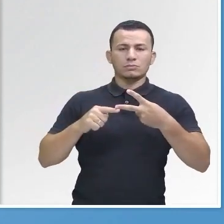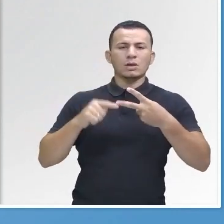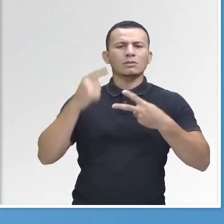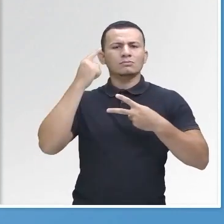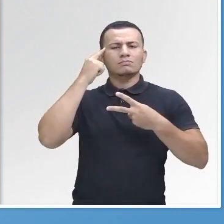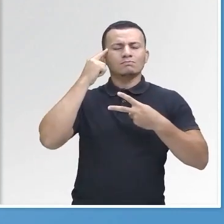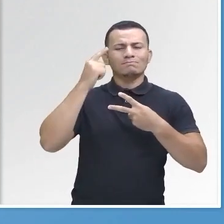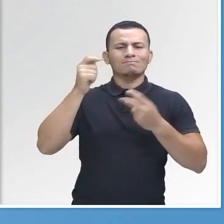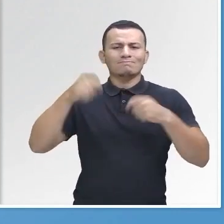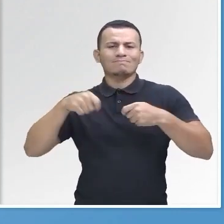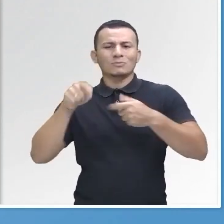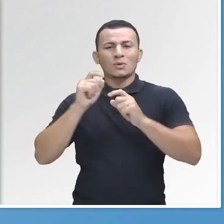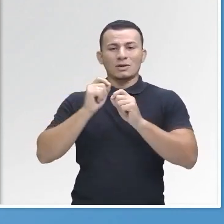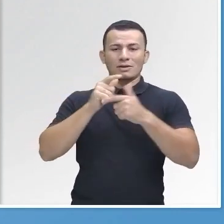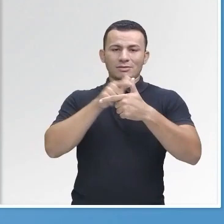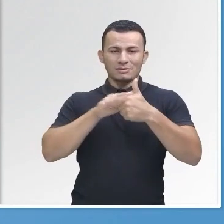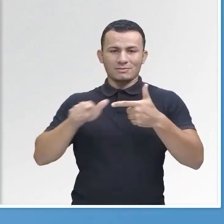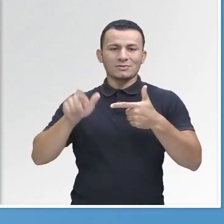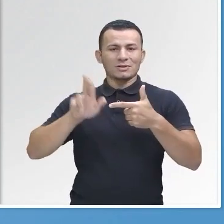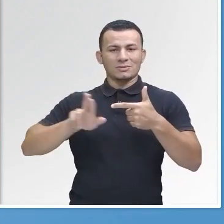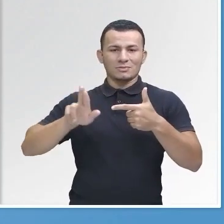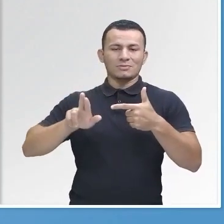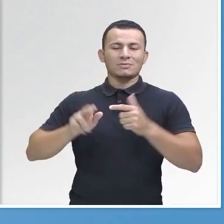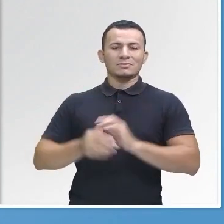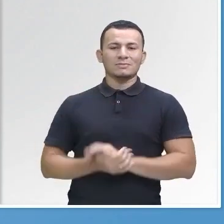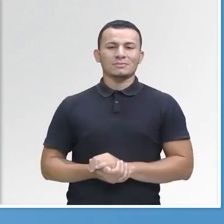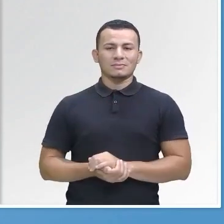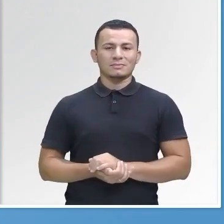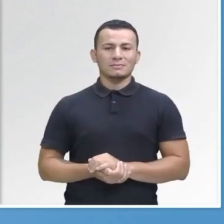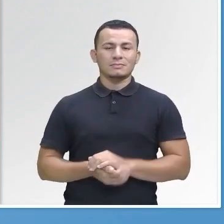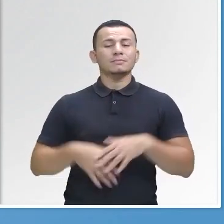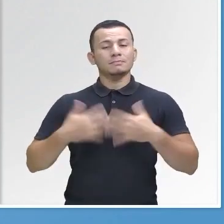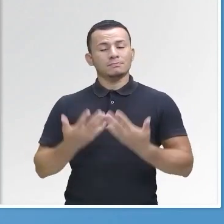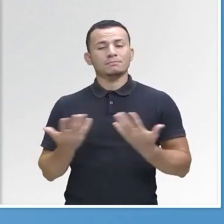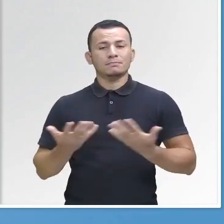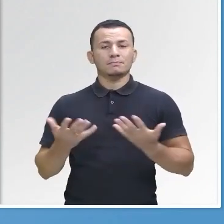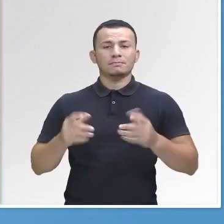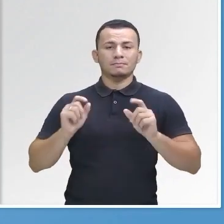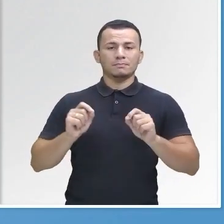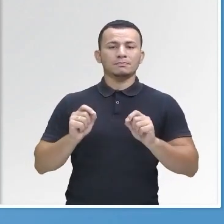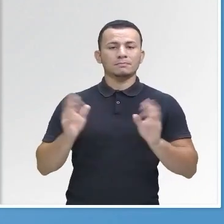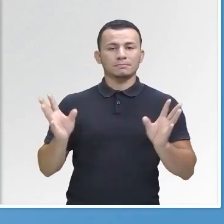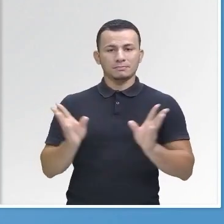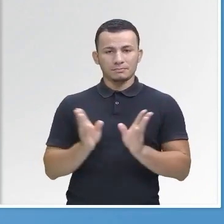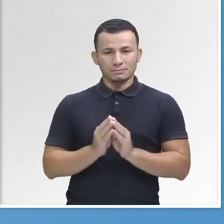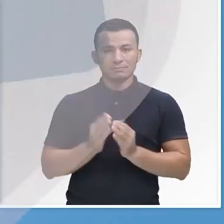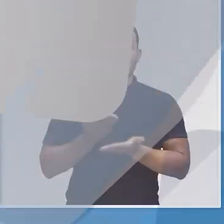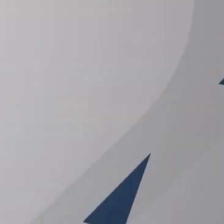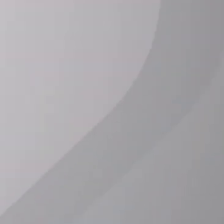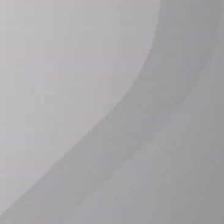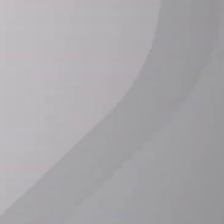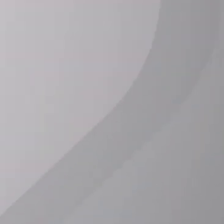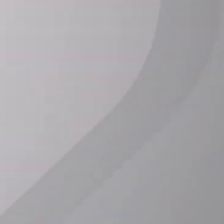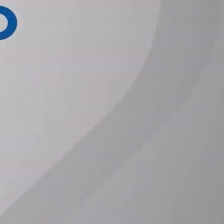de divisão, tá certo? Muito bem, chegou agora o quê? O resumo do nosso conteúdo.